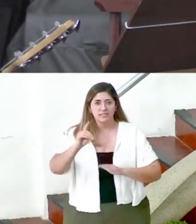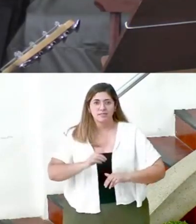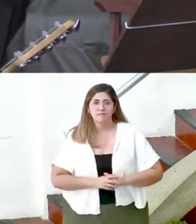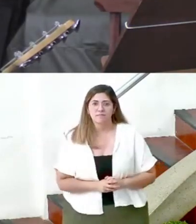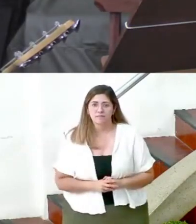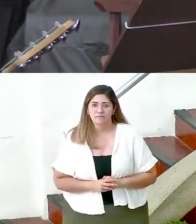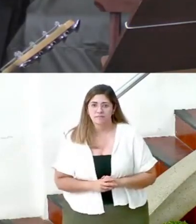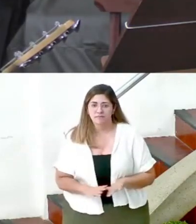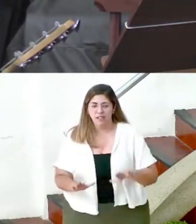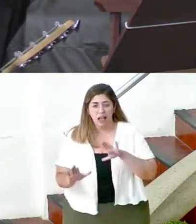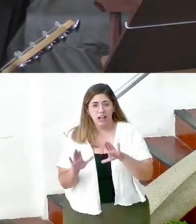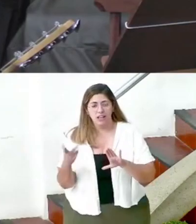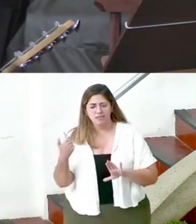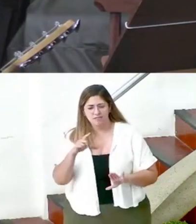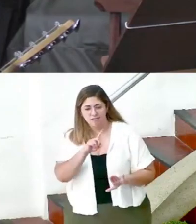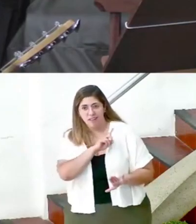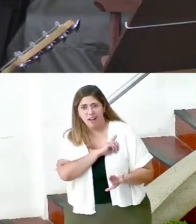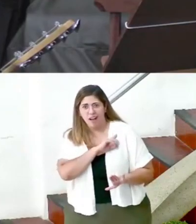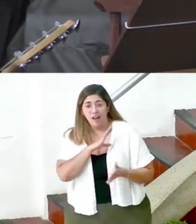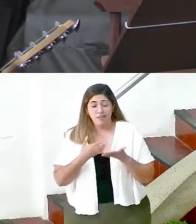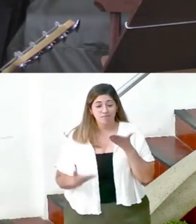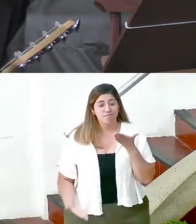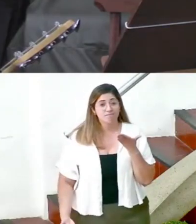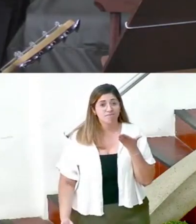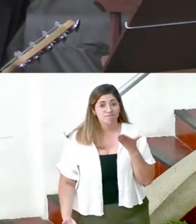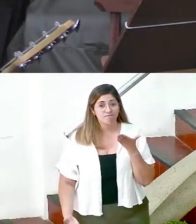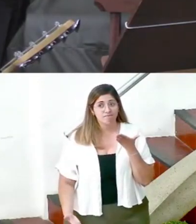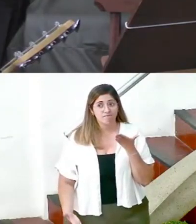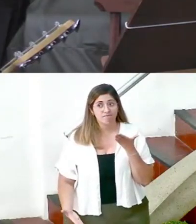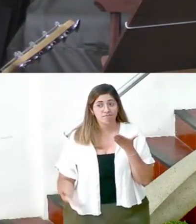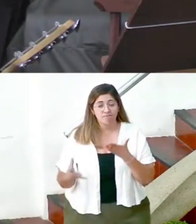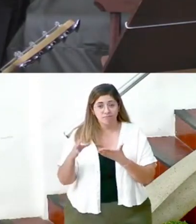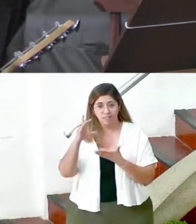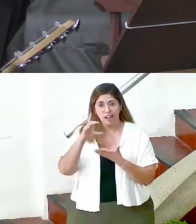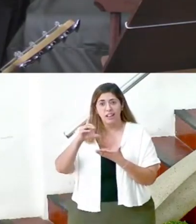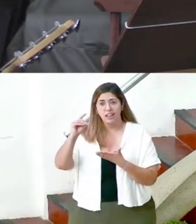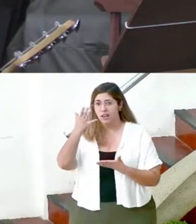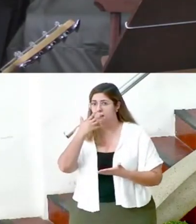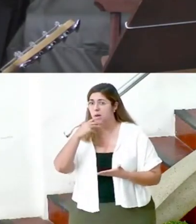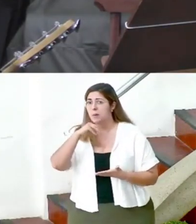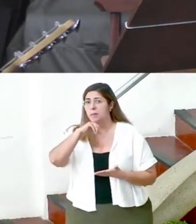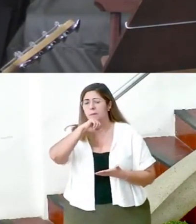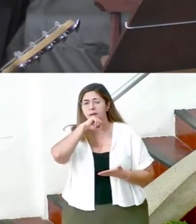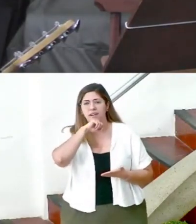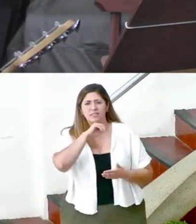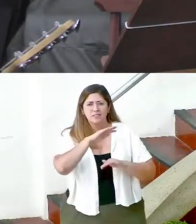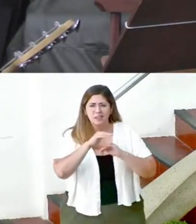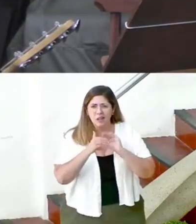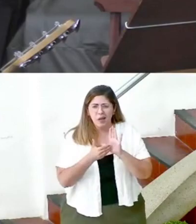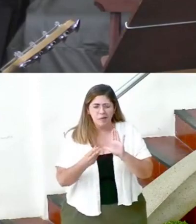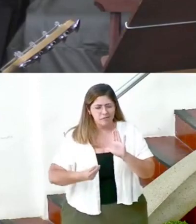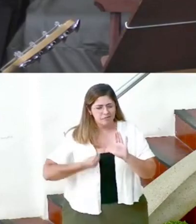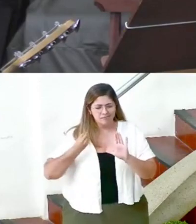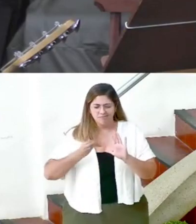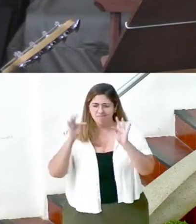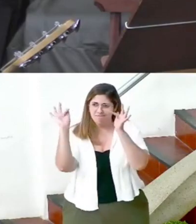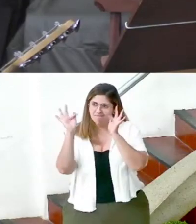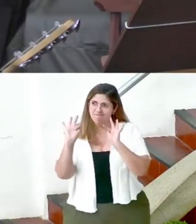noção da paternidade de Deus, e você terá perdido toda a condição de ser feliz na